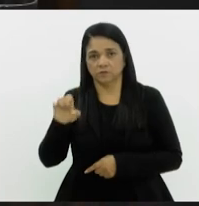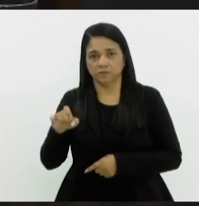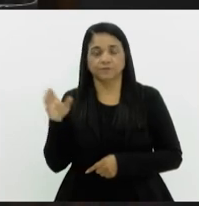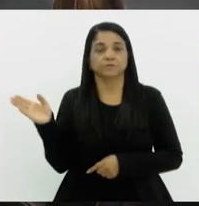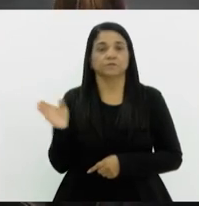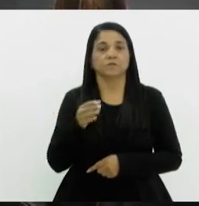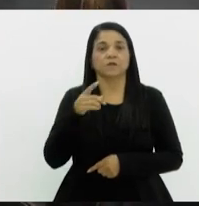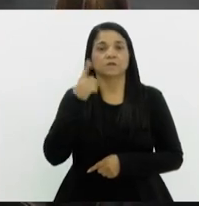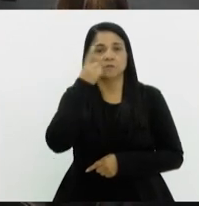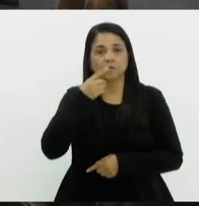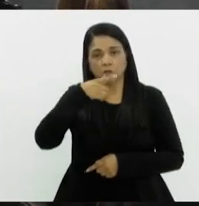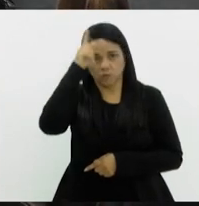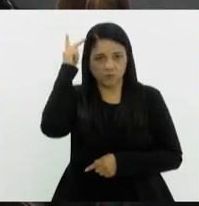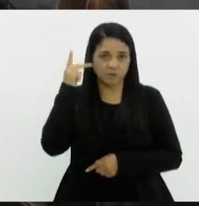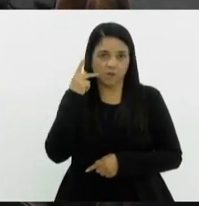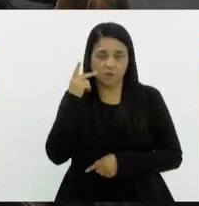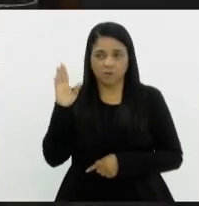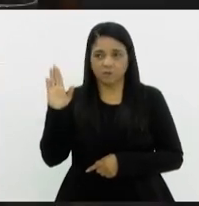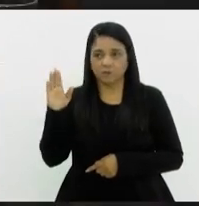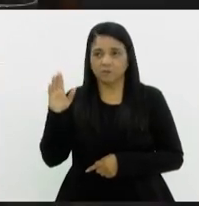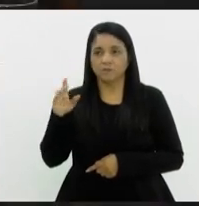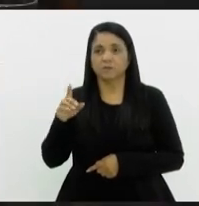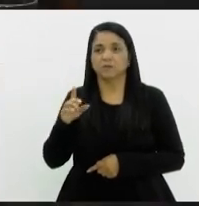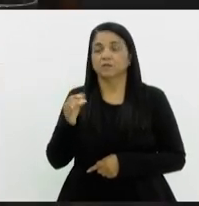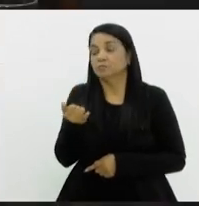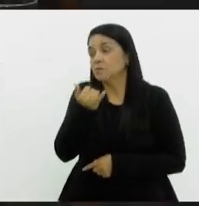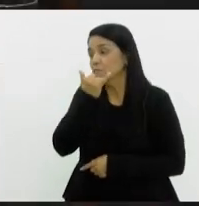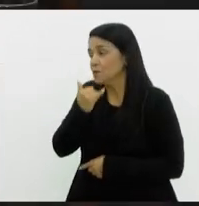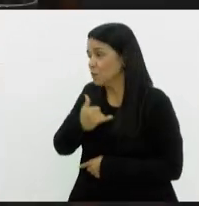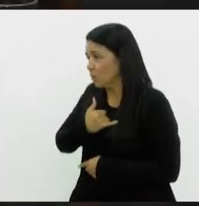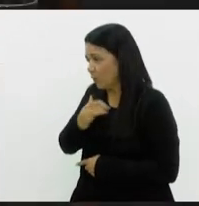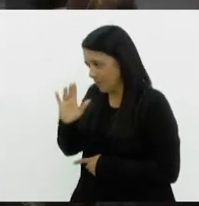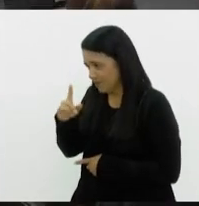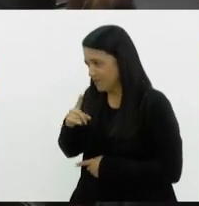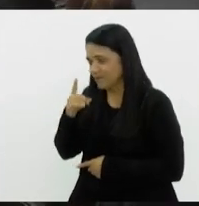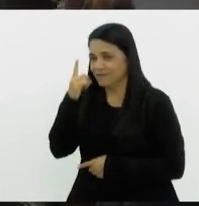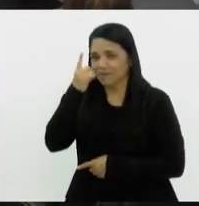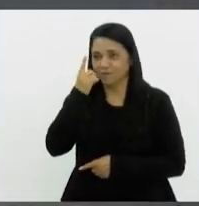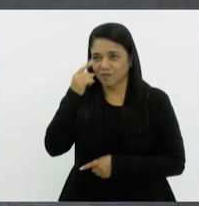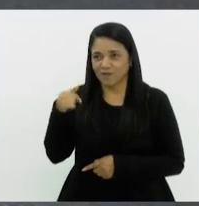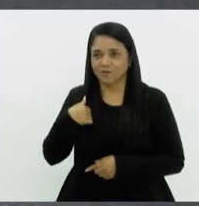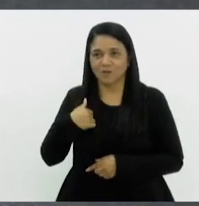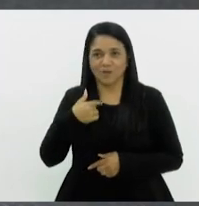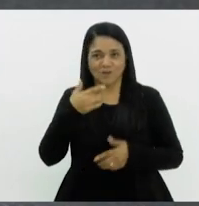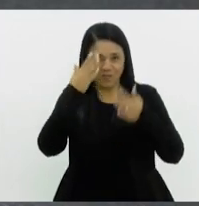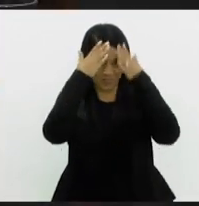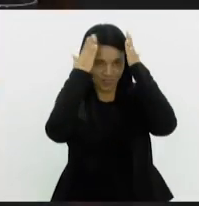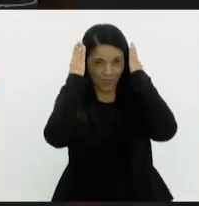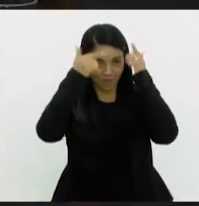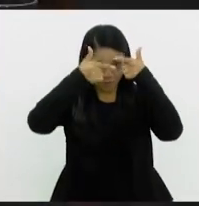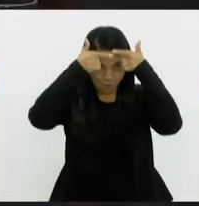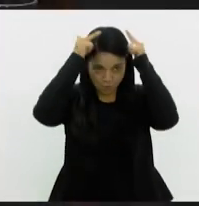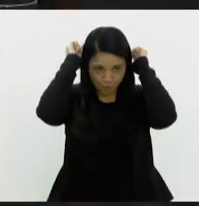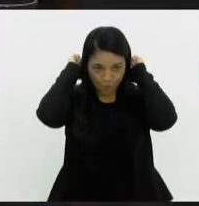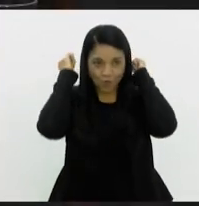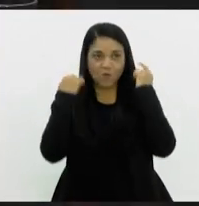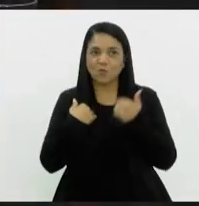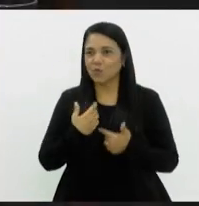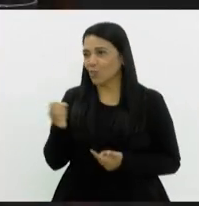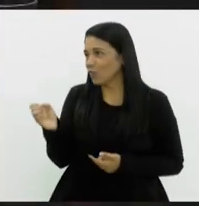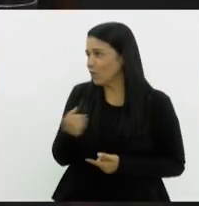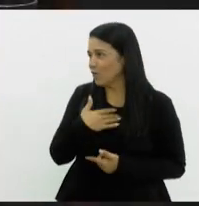Luiz Paulo. Presidente. Ah, o deputado Tande, me perdoe, deputado. Com meu penteado novo, estou aqui presente. É, está com penteado novo, eu não